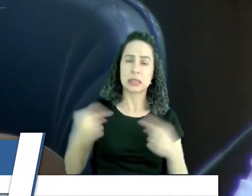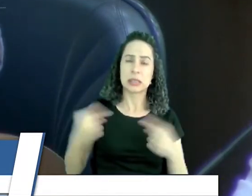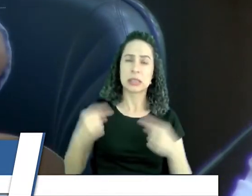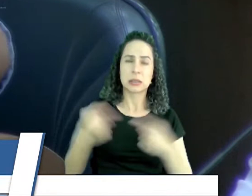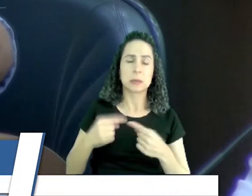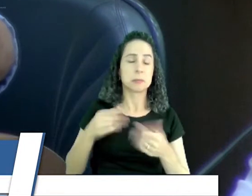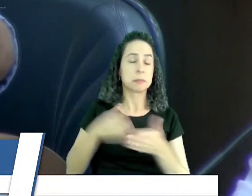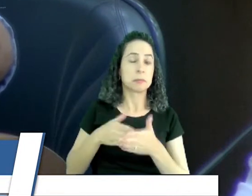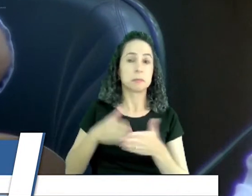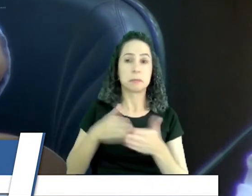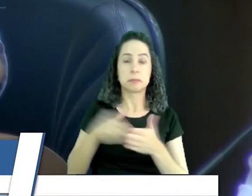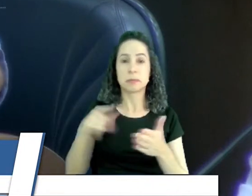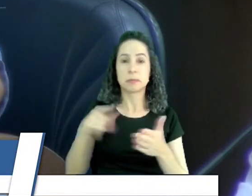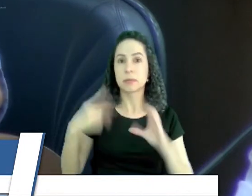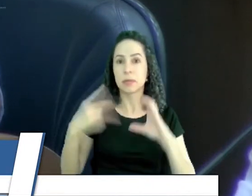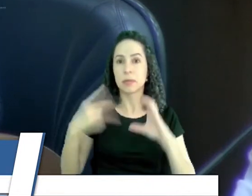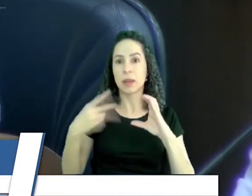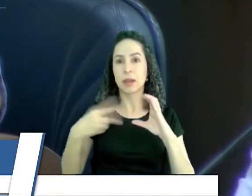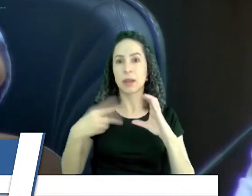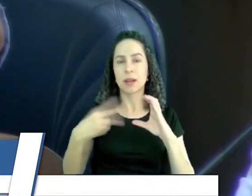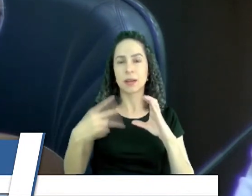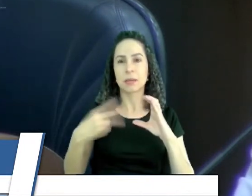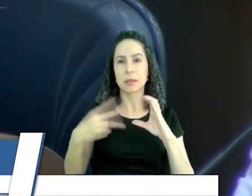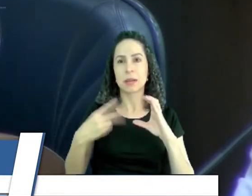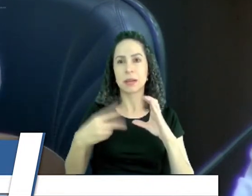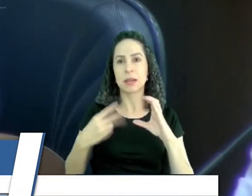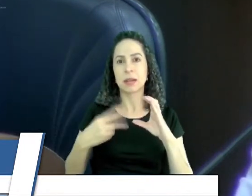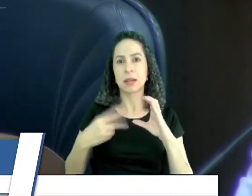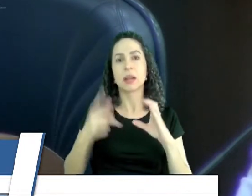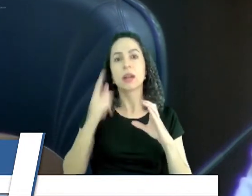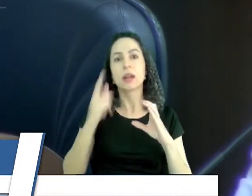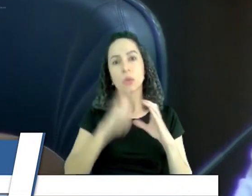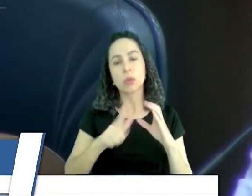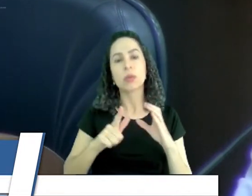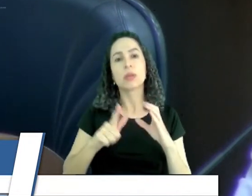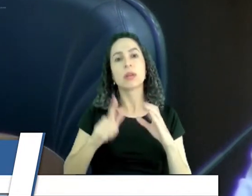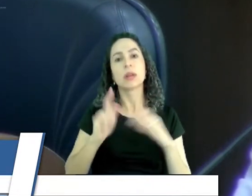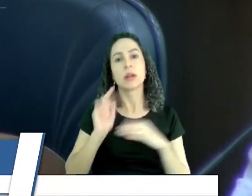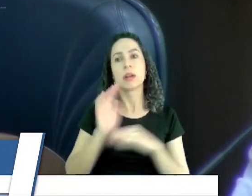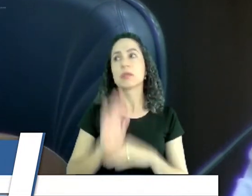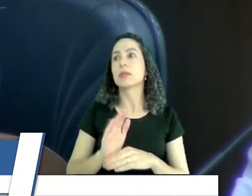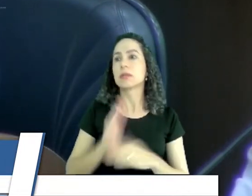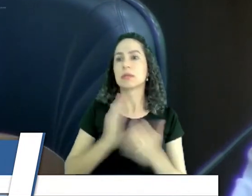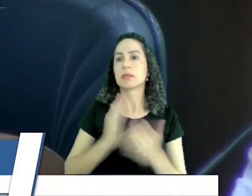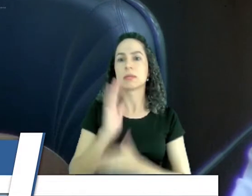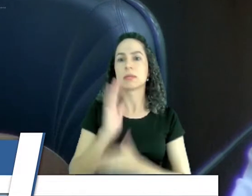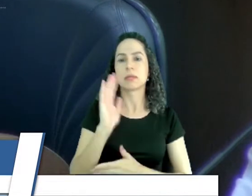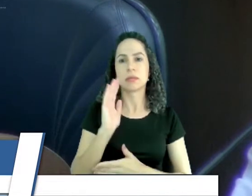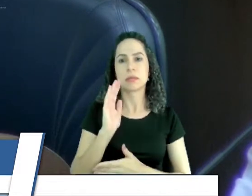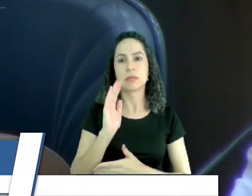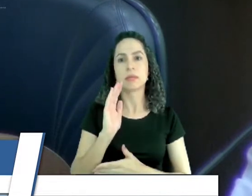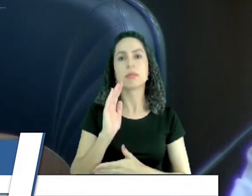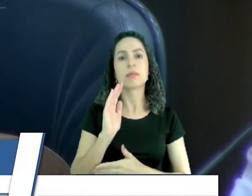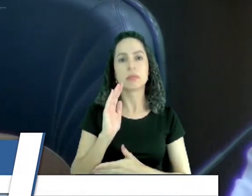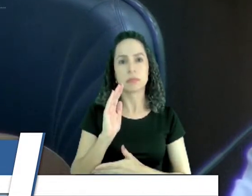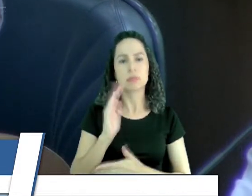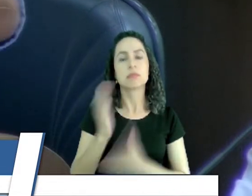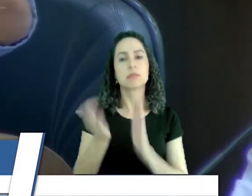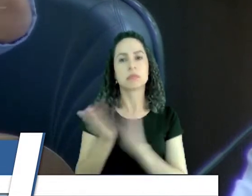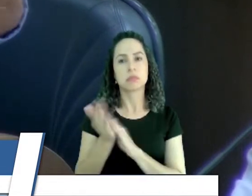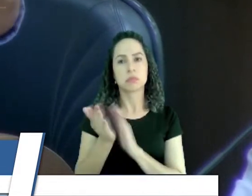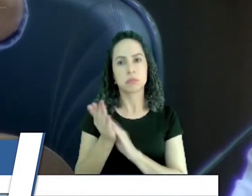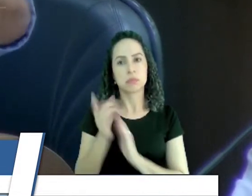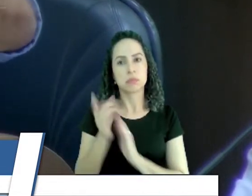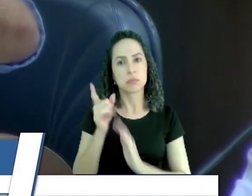dessa Casa de Leis, né? E veio e passou com unanimidade aqui. Então, tem que parabenizar a senhora por